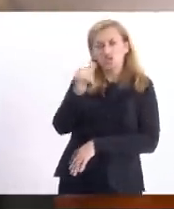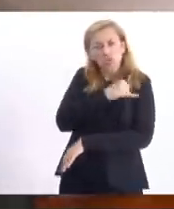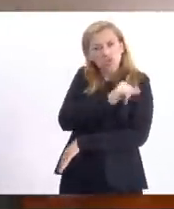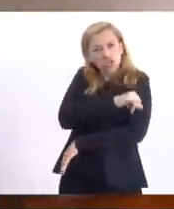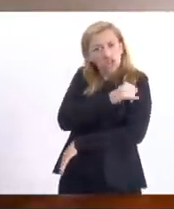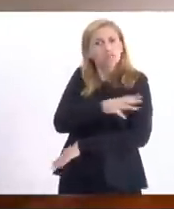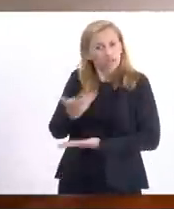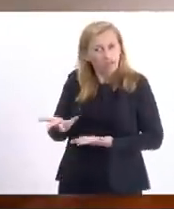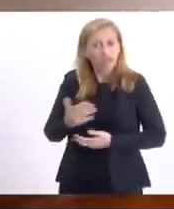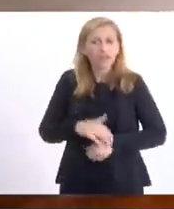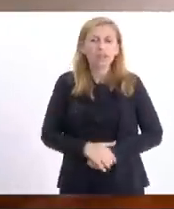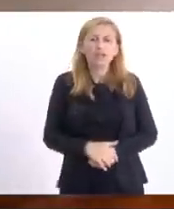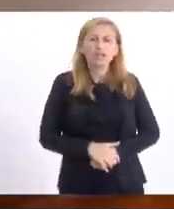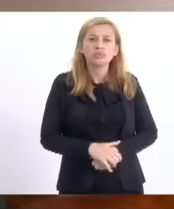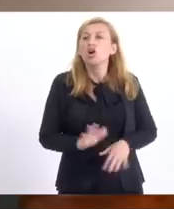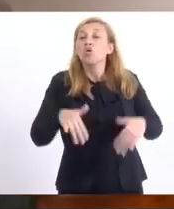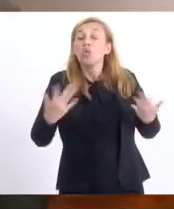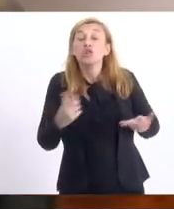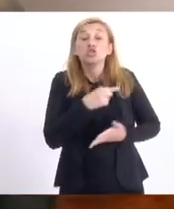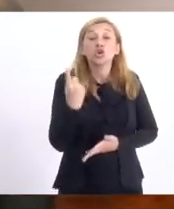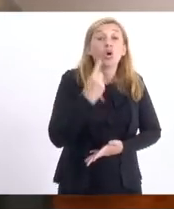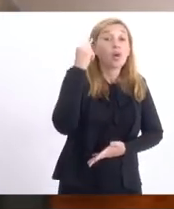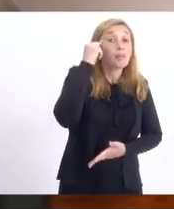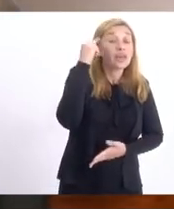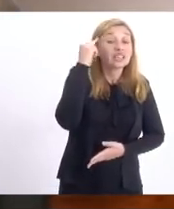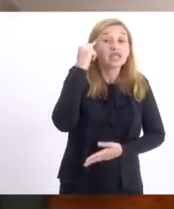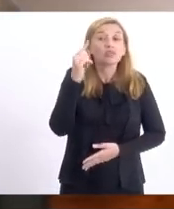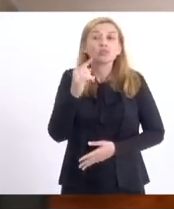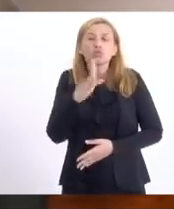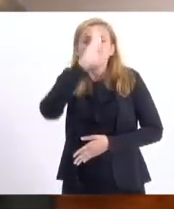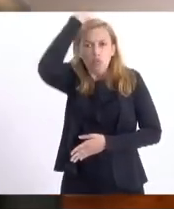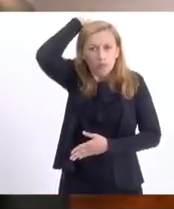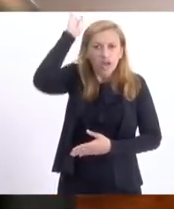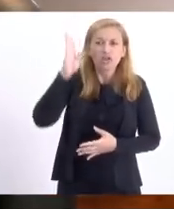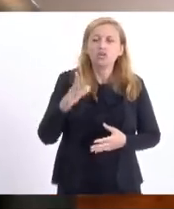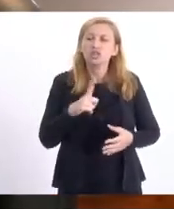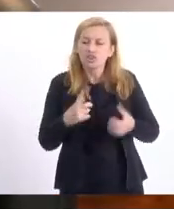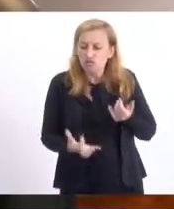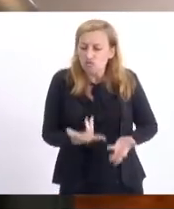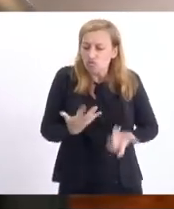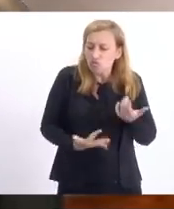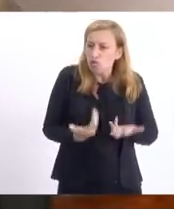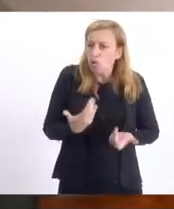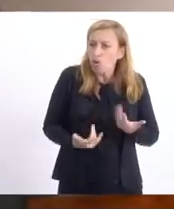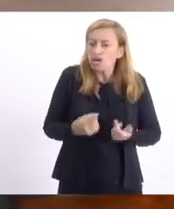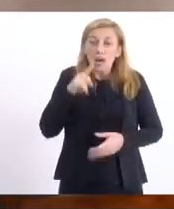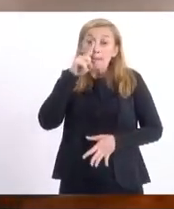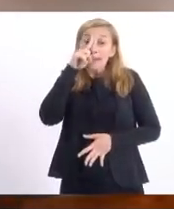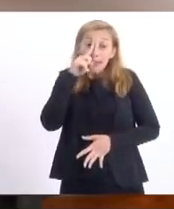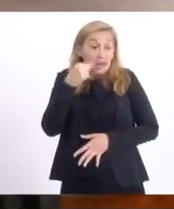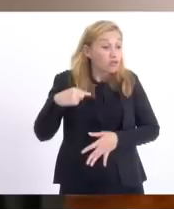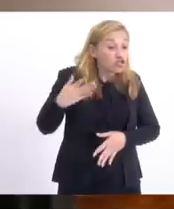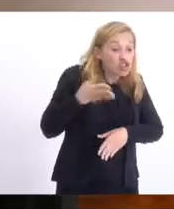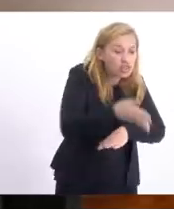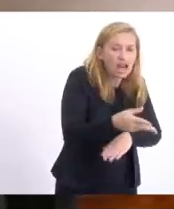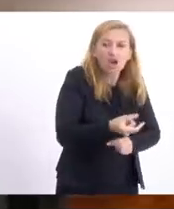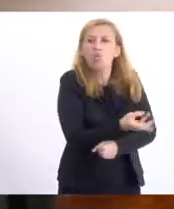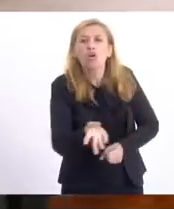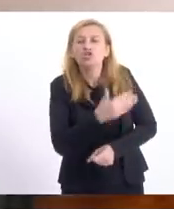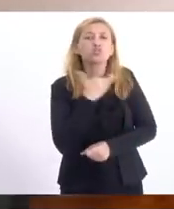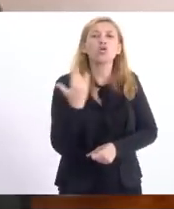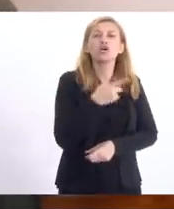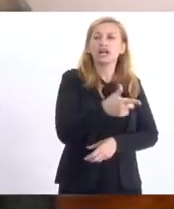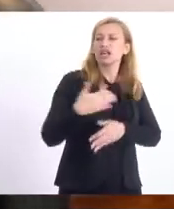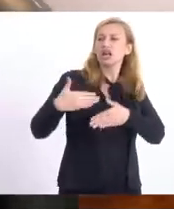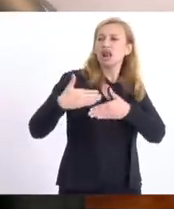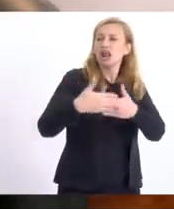Imagine só. Quando nós pensamos no bombeiro, quando tem um incêndio, o cara se arrisca e entra ali. Quantos morreram ao